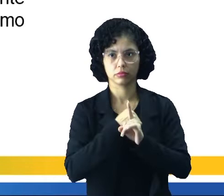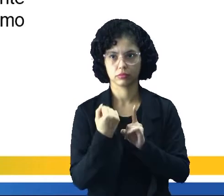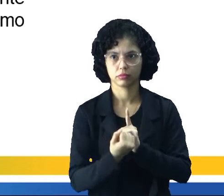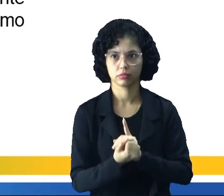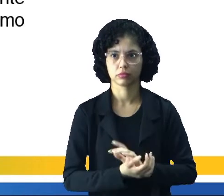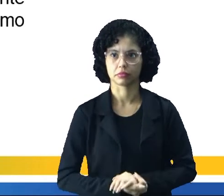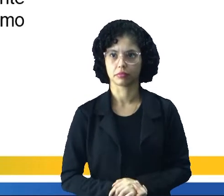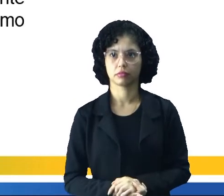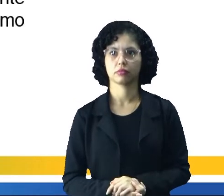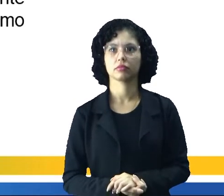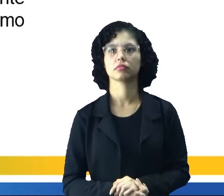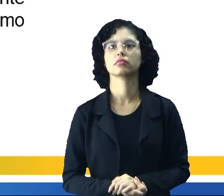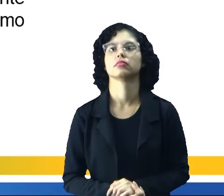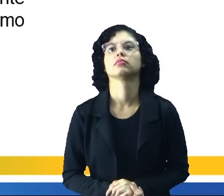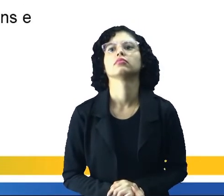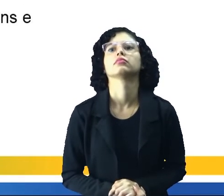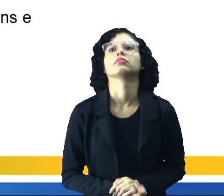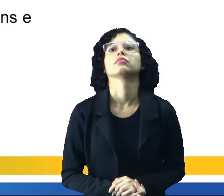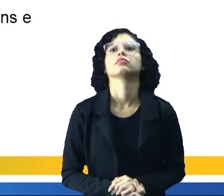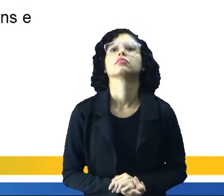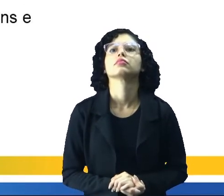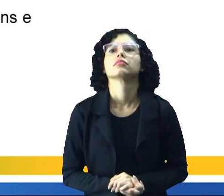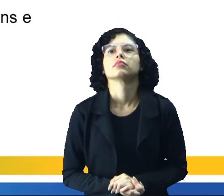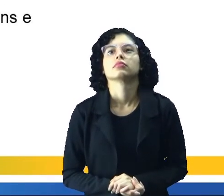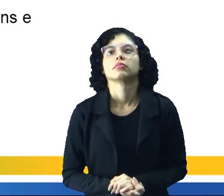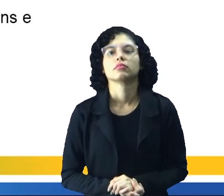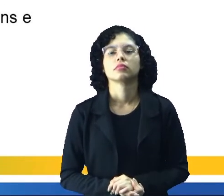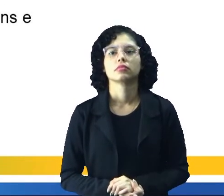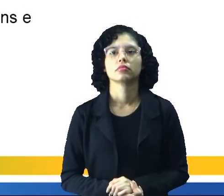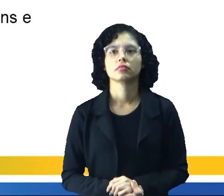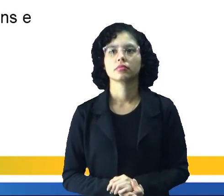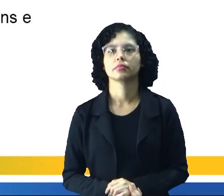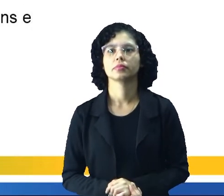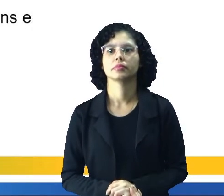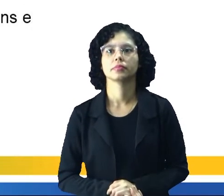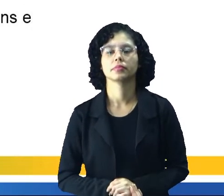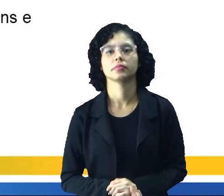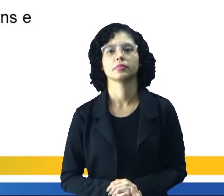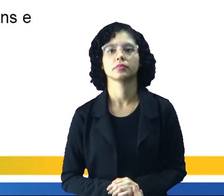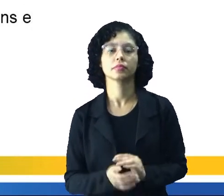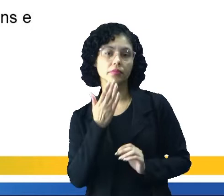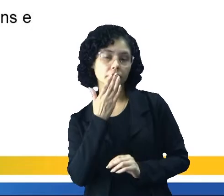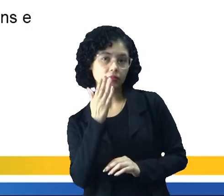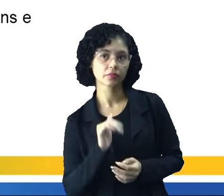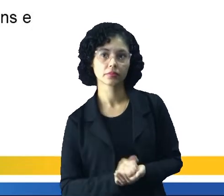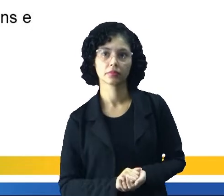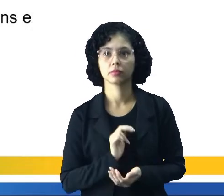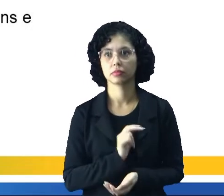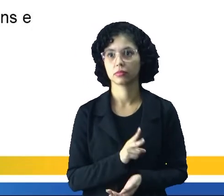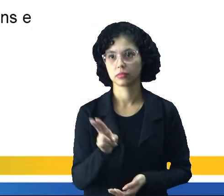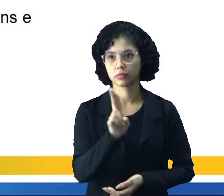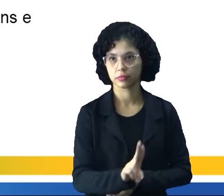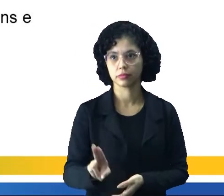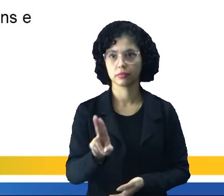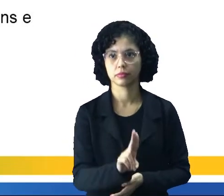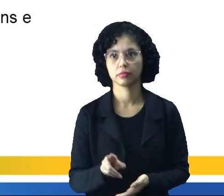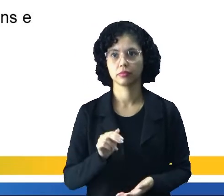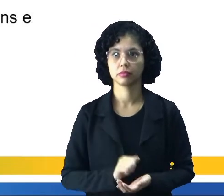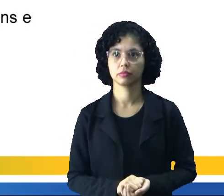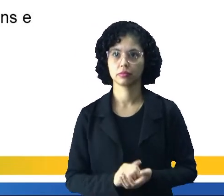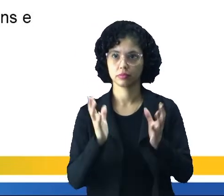população e sociedade, certo? Vamos lá. Mais na frente, ele utiliza